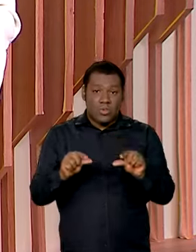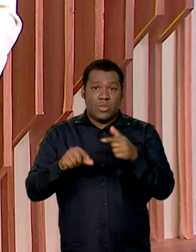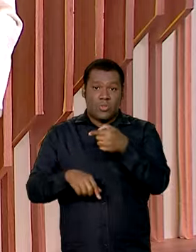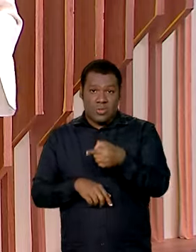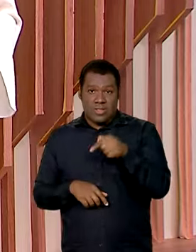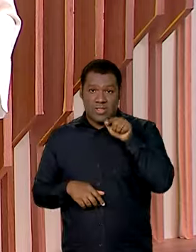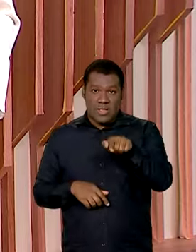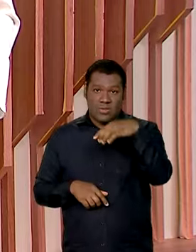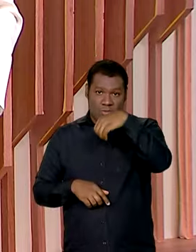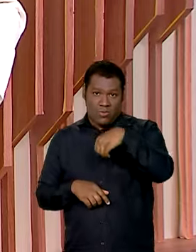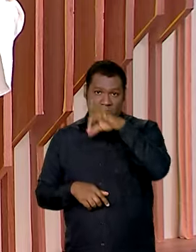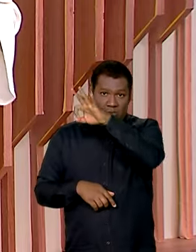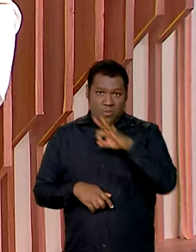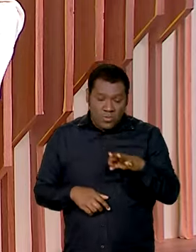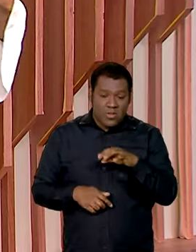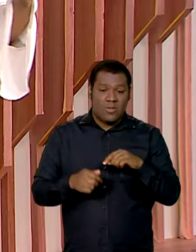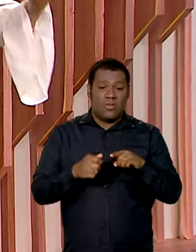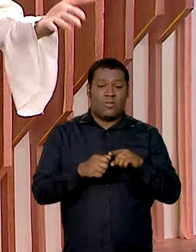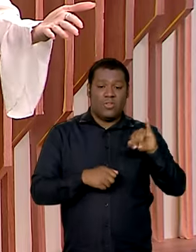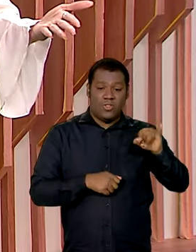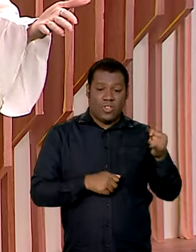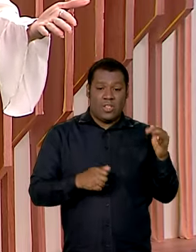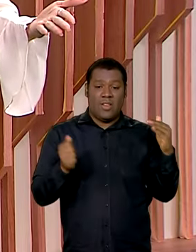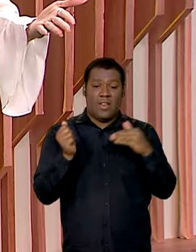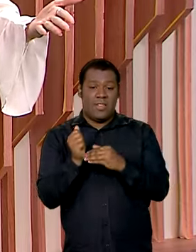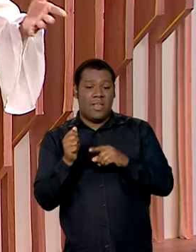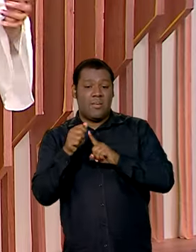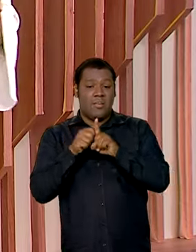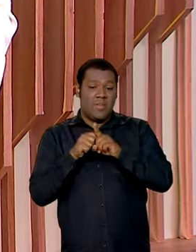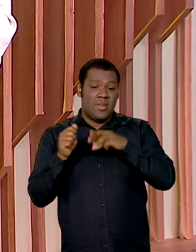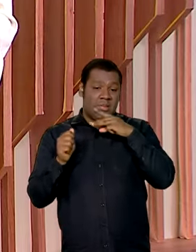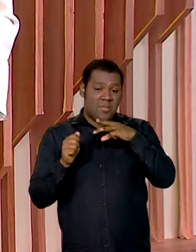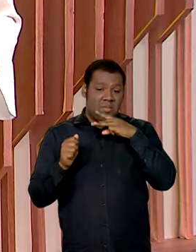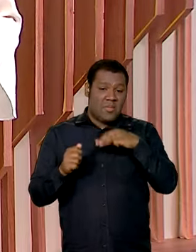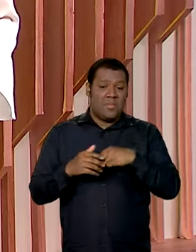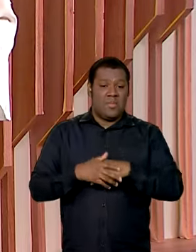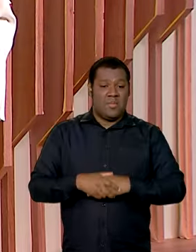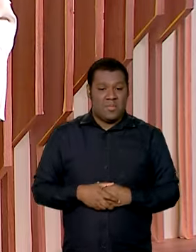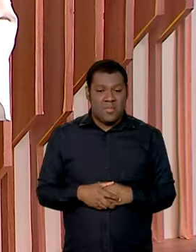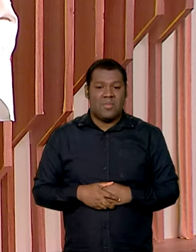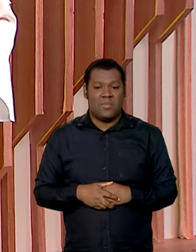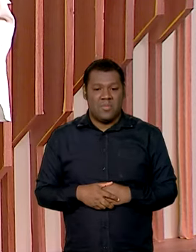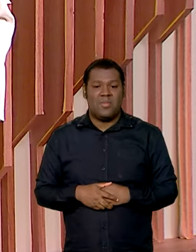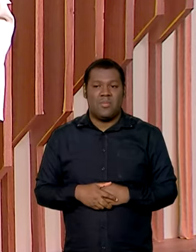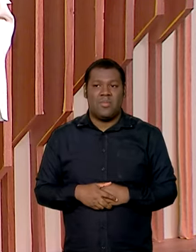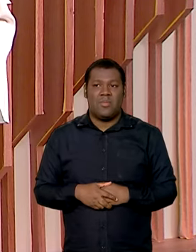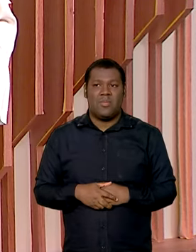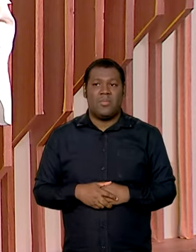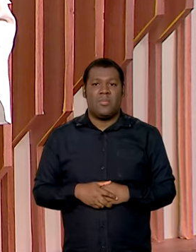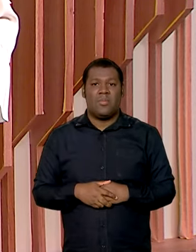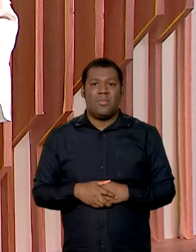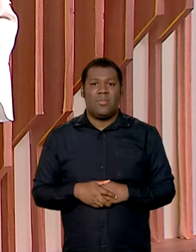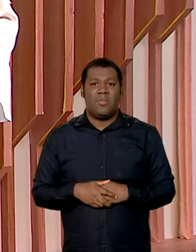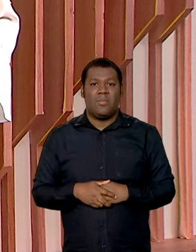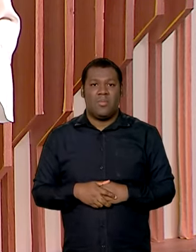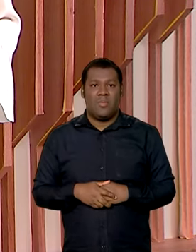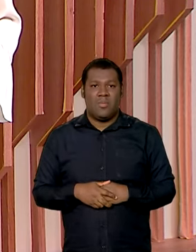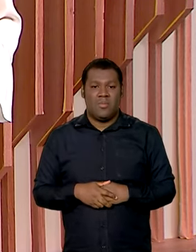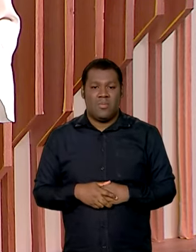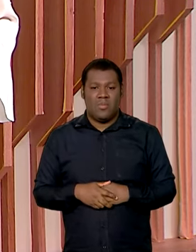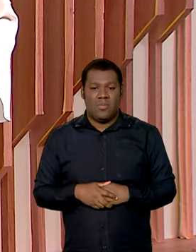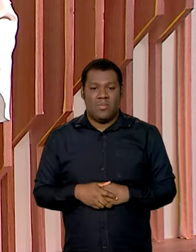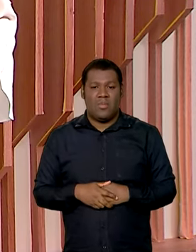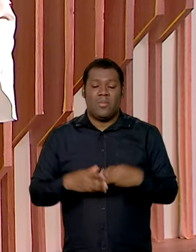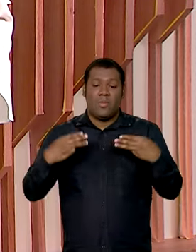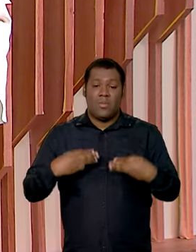no primeiro trimestre. É um índice menor que o registrado no mesmo período do ano passado, que foi de 8,8%.